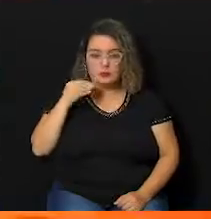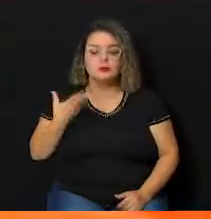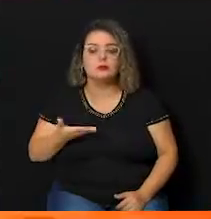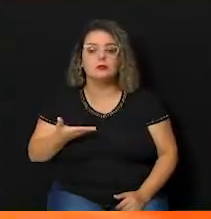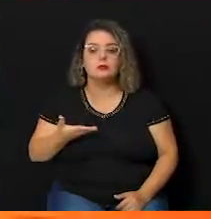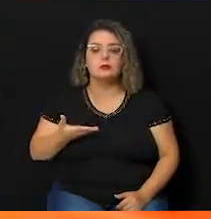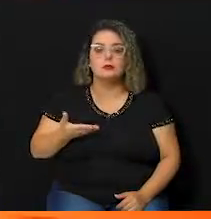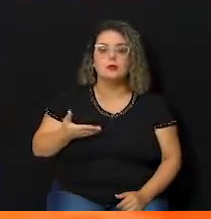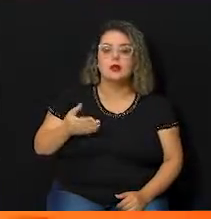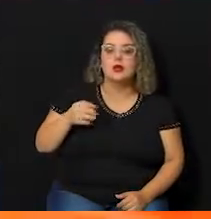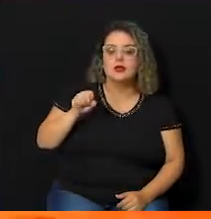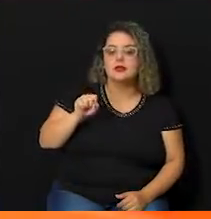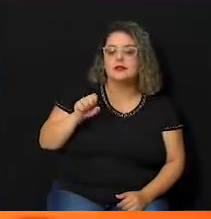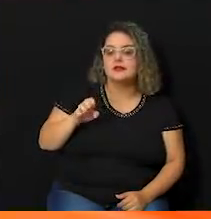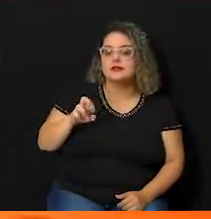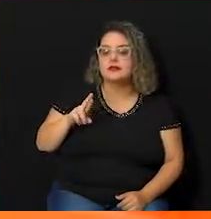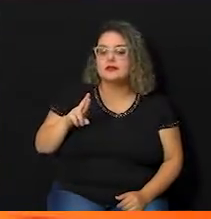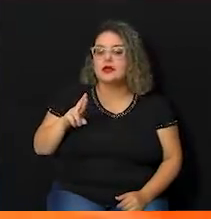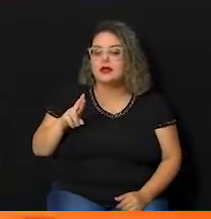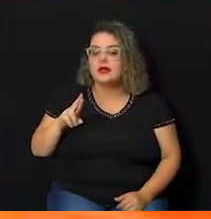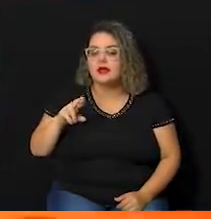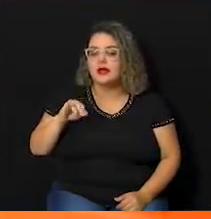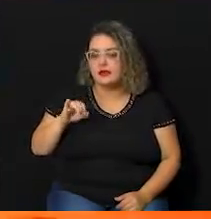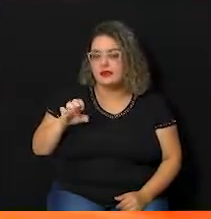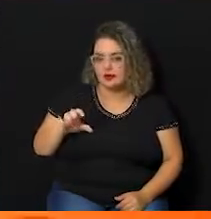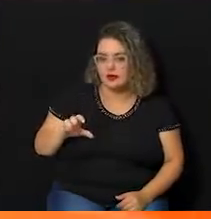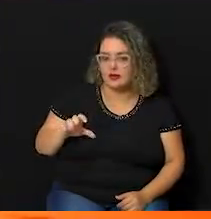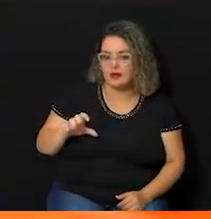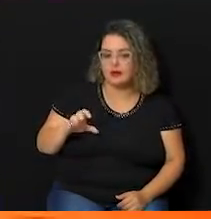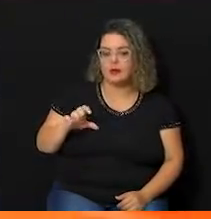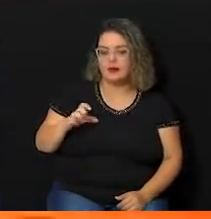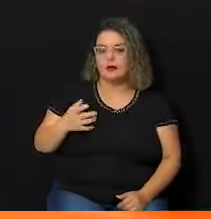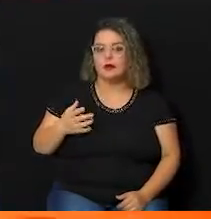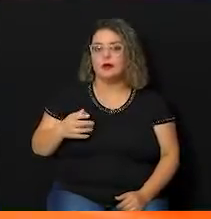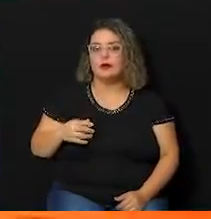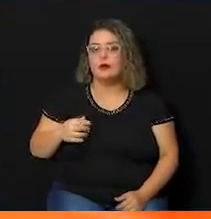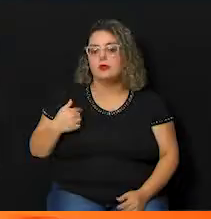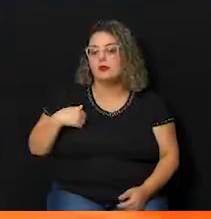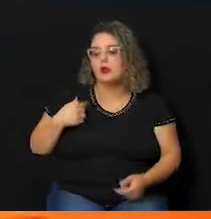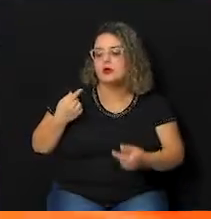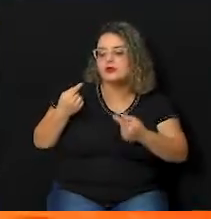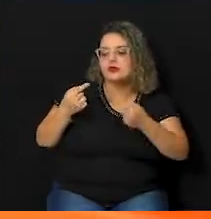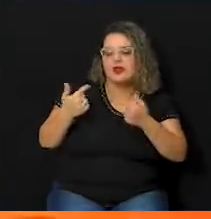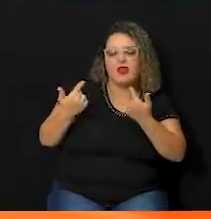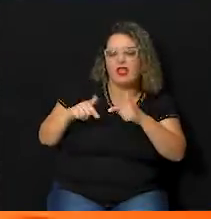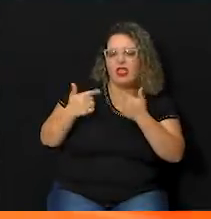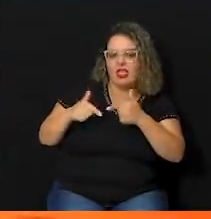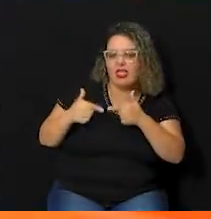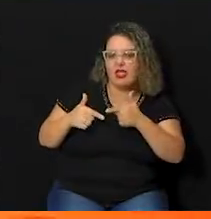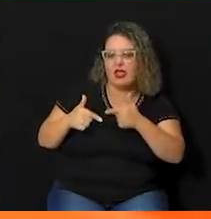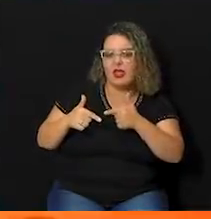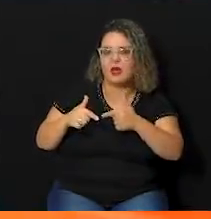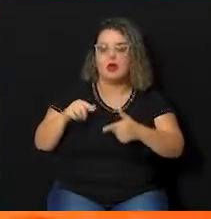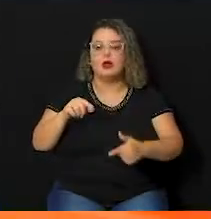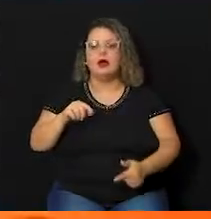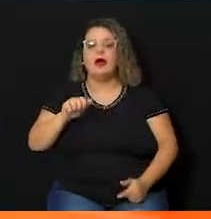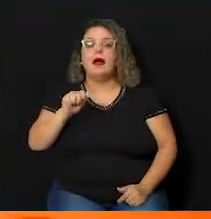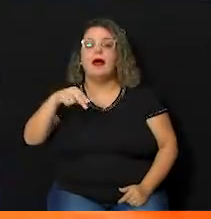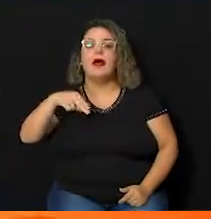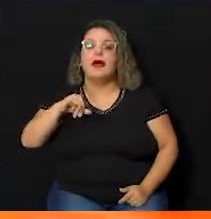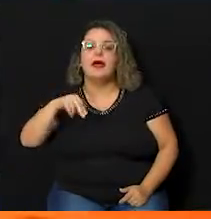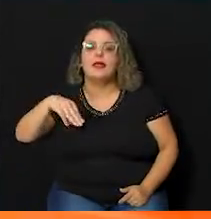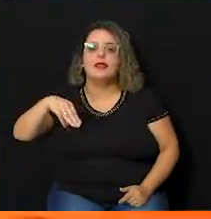chamado Cérebro com S. Que a gente zoava muito anime. A gente zoava Dragon Ball, a gente misturava Dragon